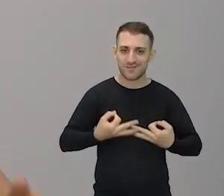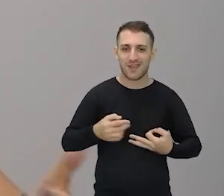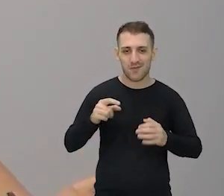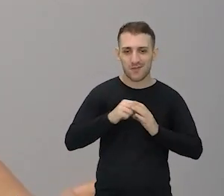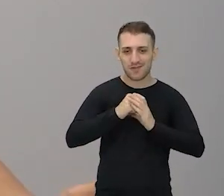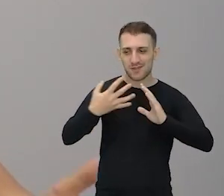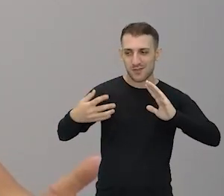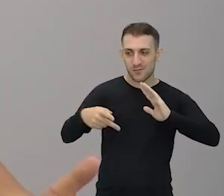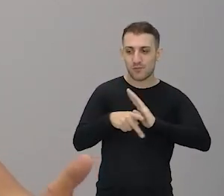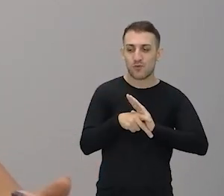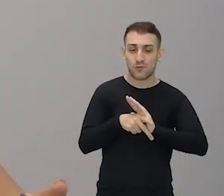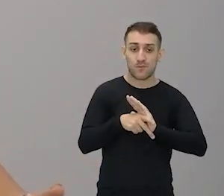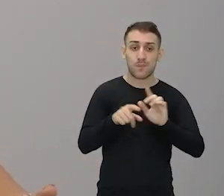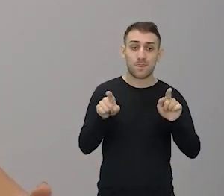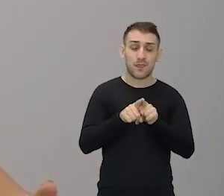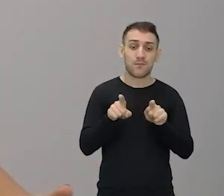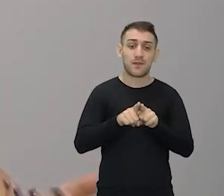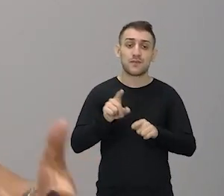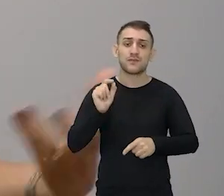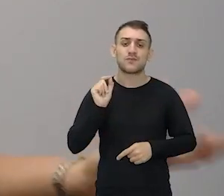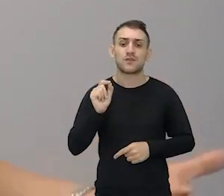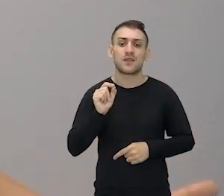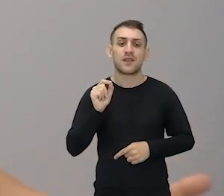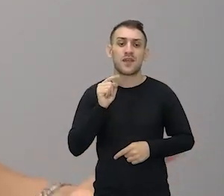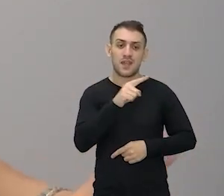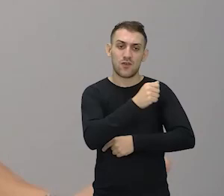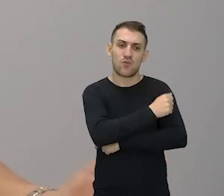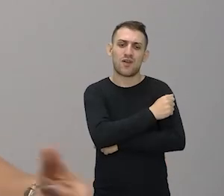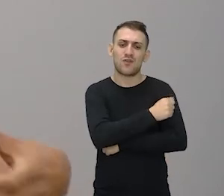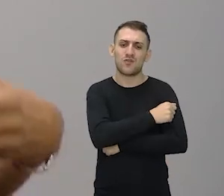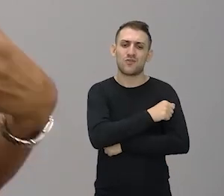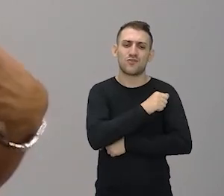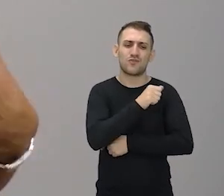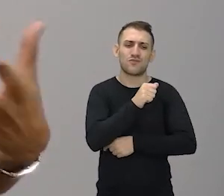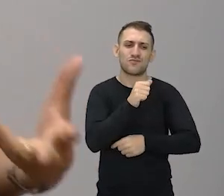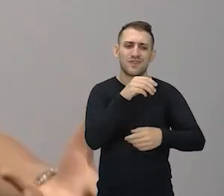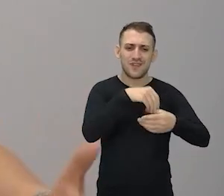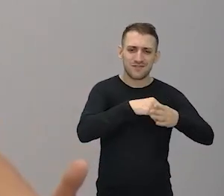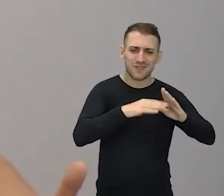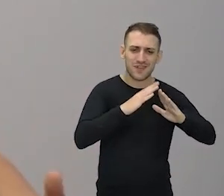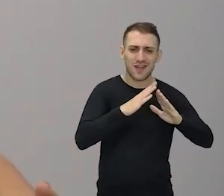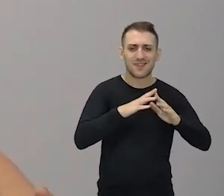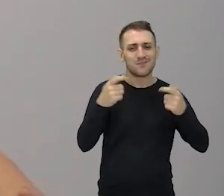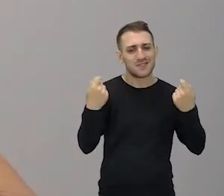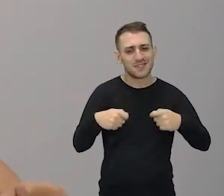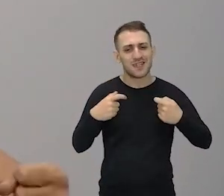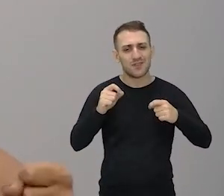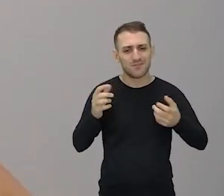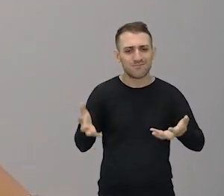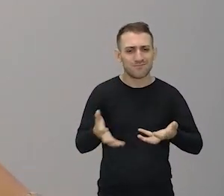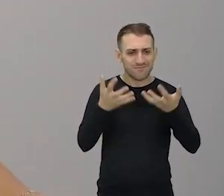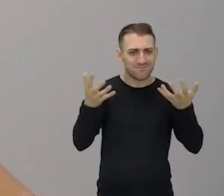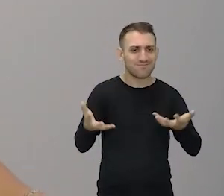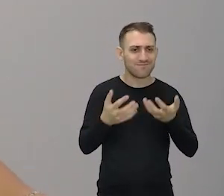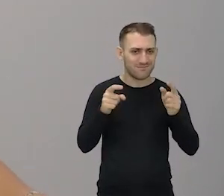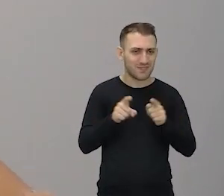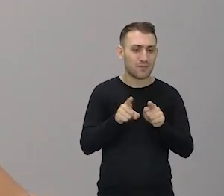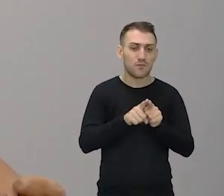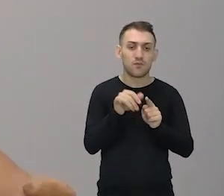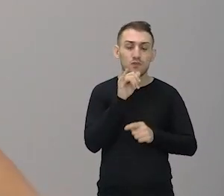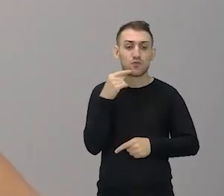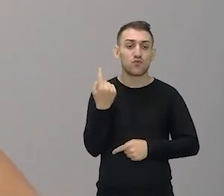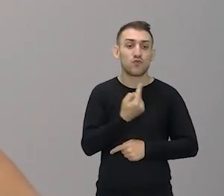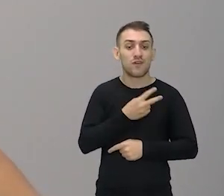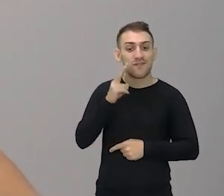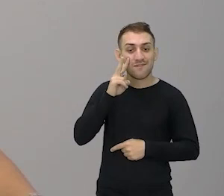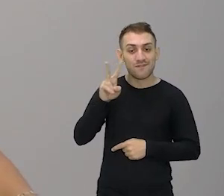E, além disso, né, esse aluno tinha ficado em casa, então ele precisava ser engajado. E quando a gente olhou para